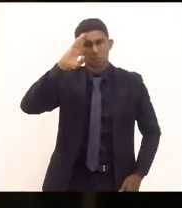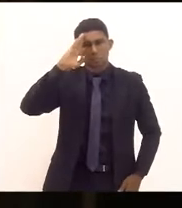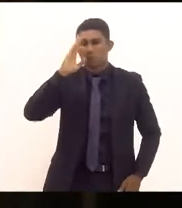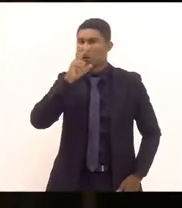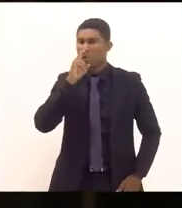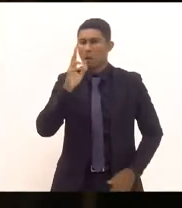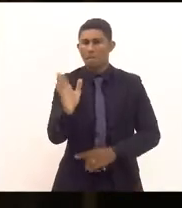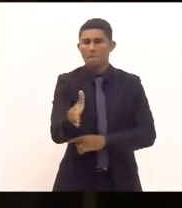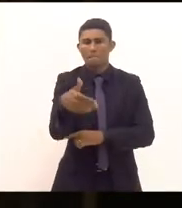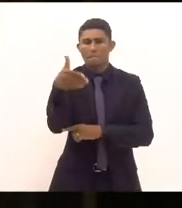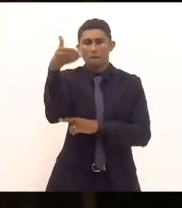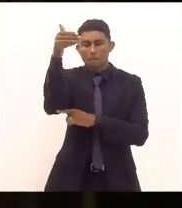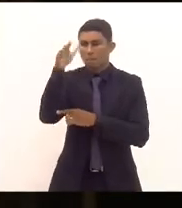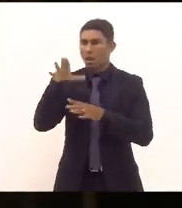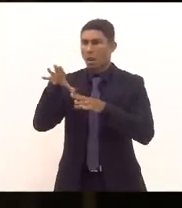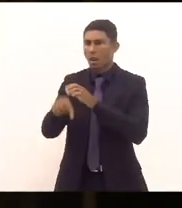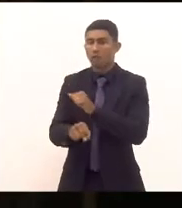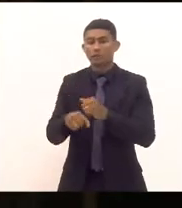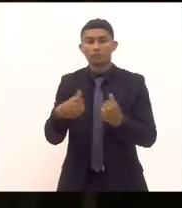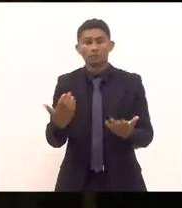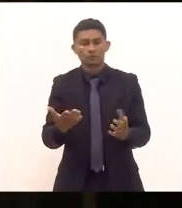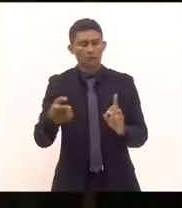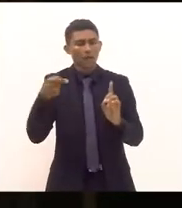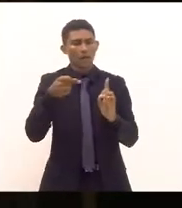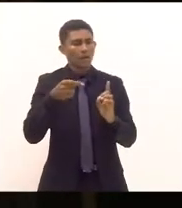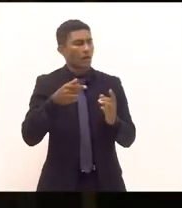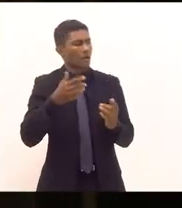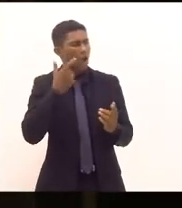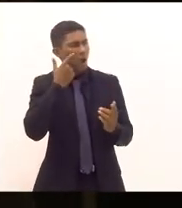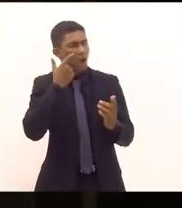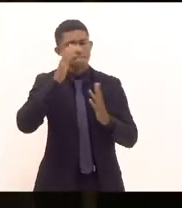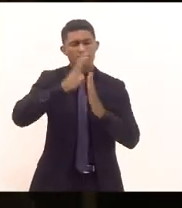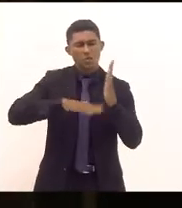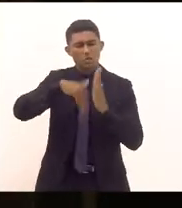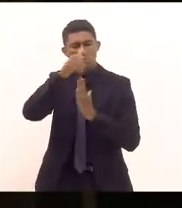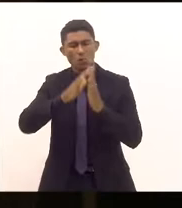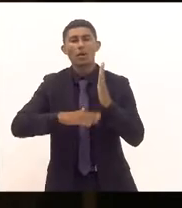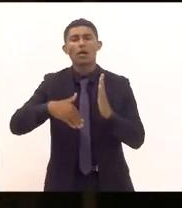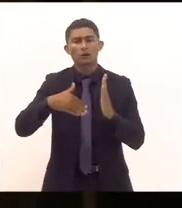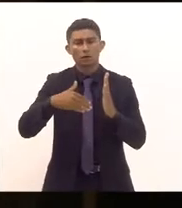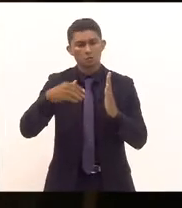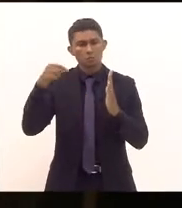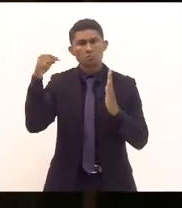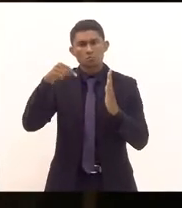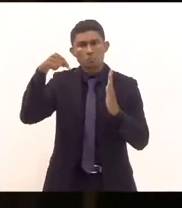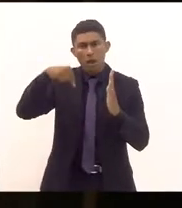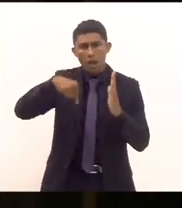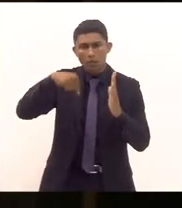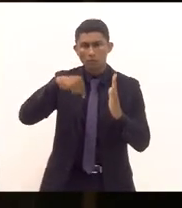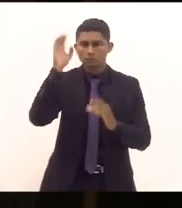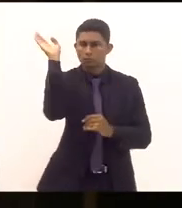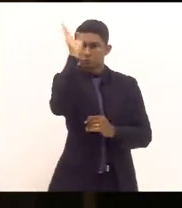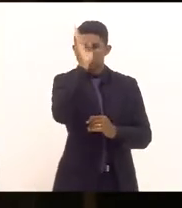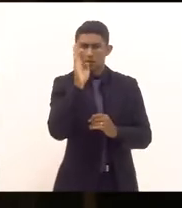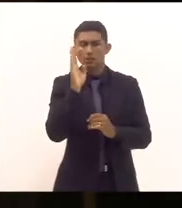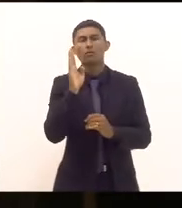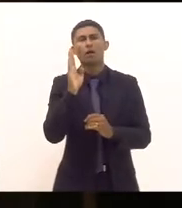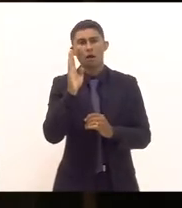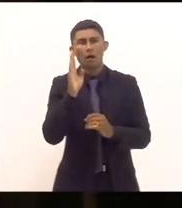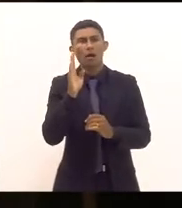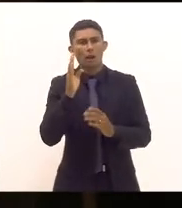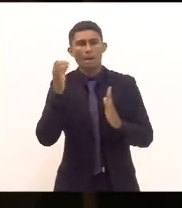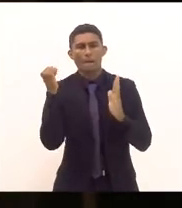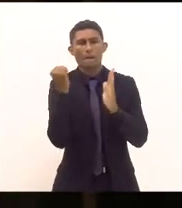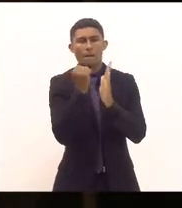faz uma pintura dizendo de como deveria ser uma verdadeira bandeira do Brasil rememorando a luta do povo